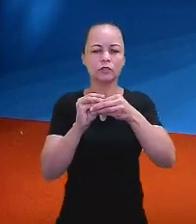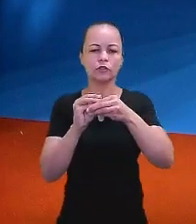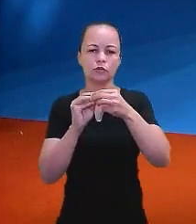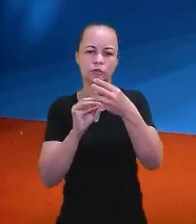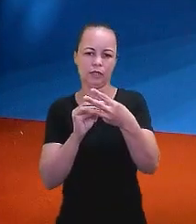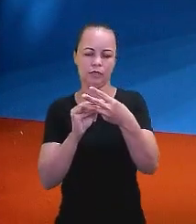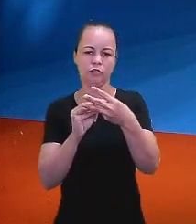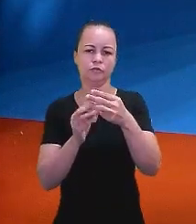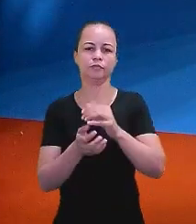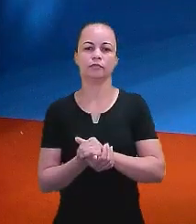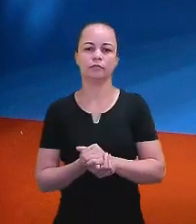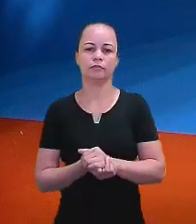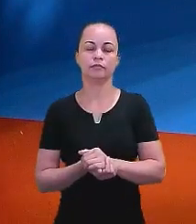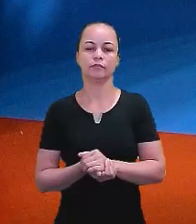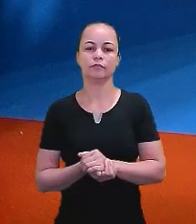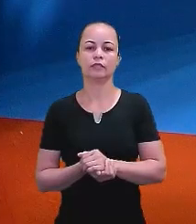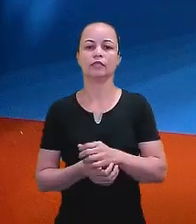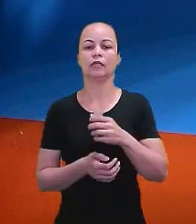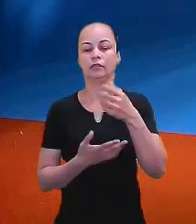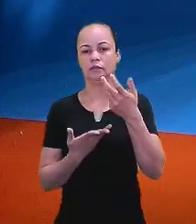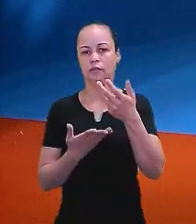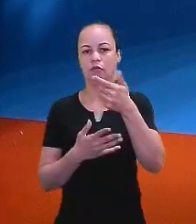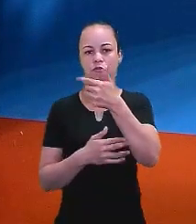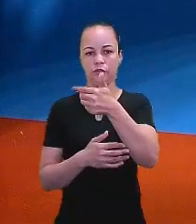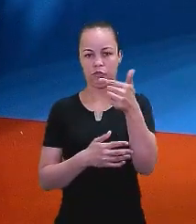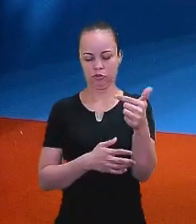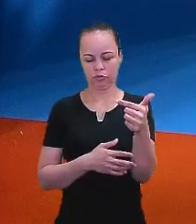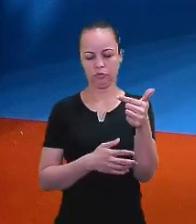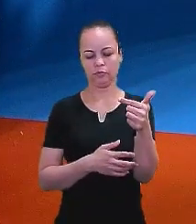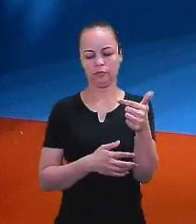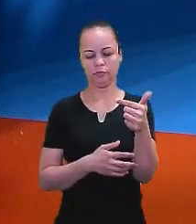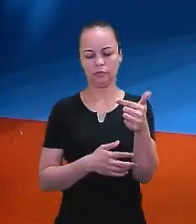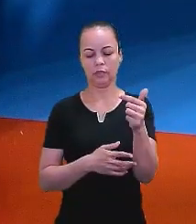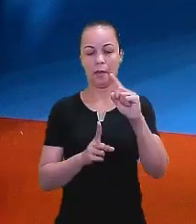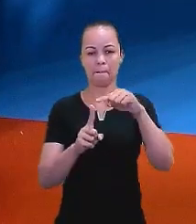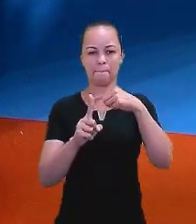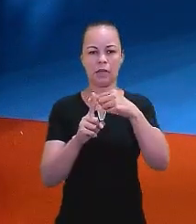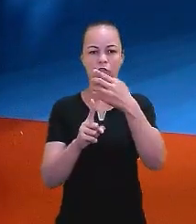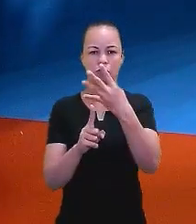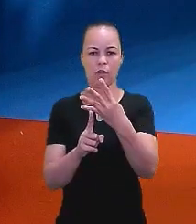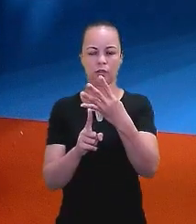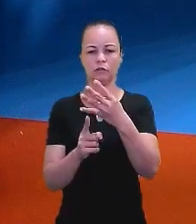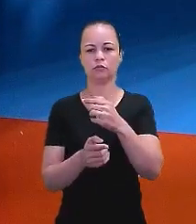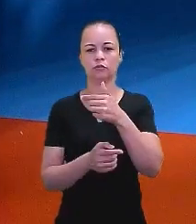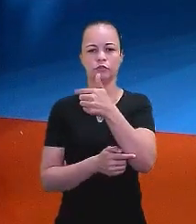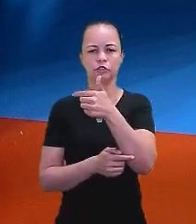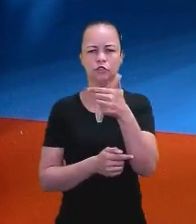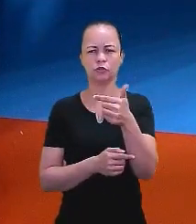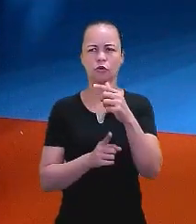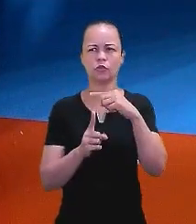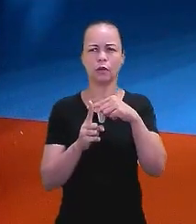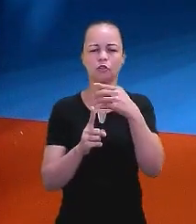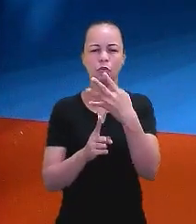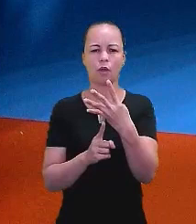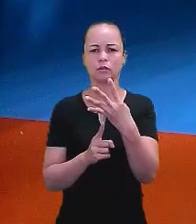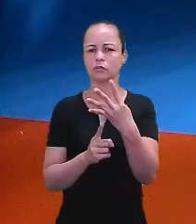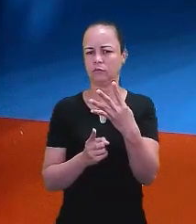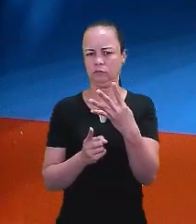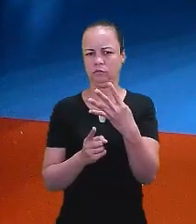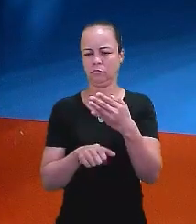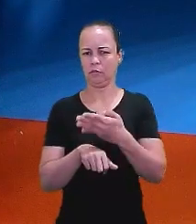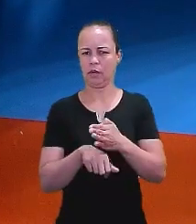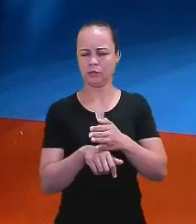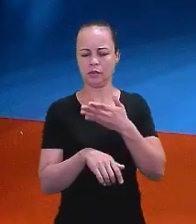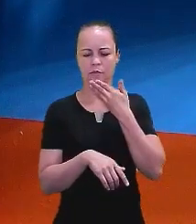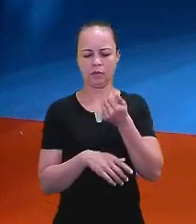sequência. 19, 20, 21, 22. Tá? E aí, mais 4, 22 mais 4. Ah, professora, eu tenho uma prática